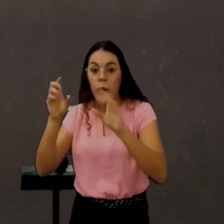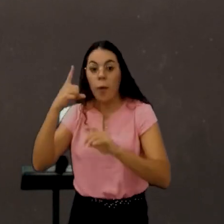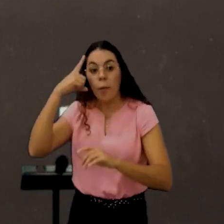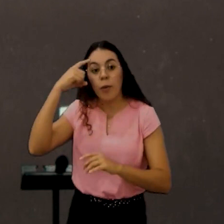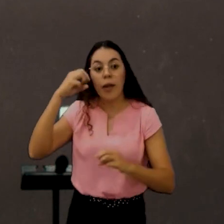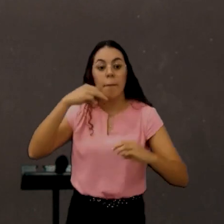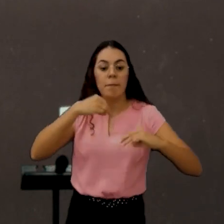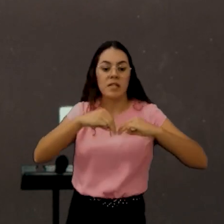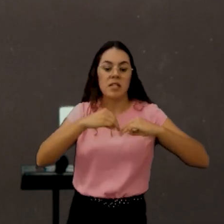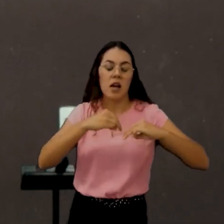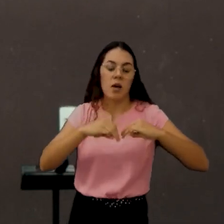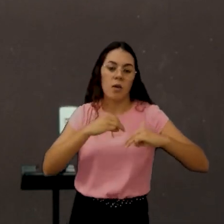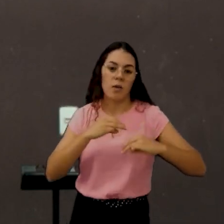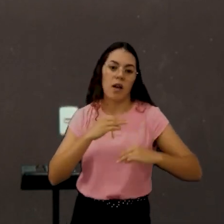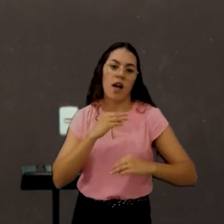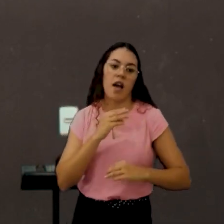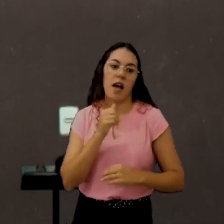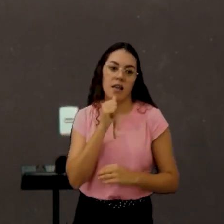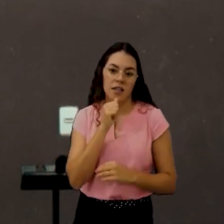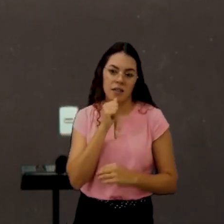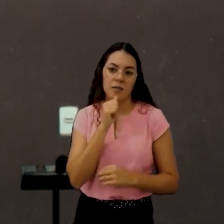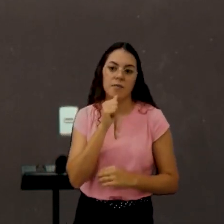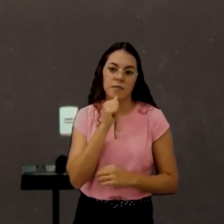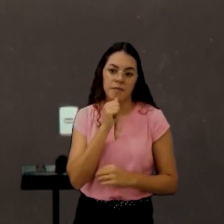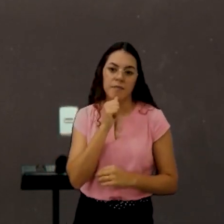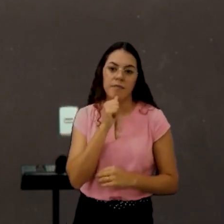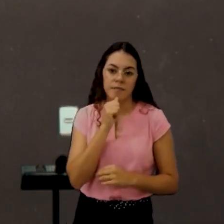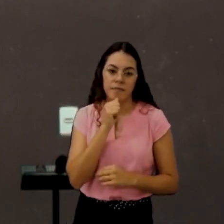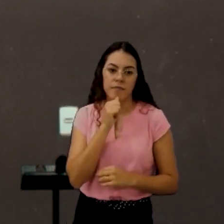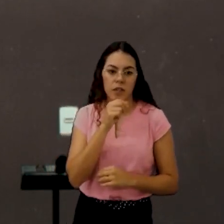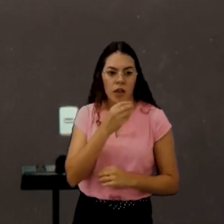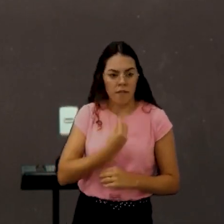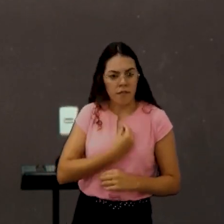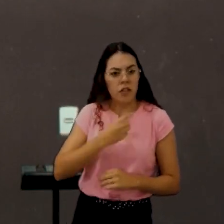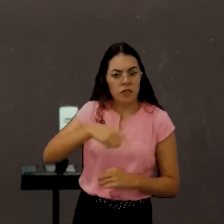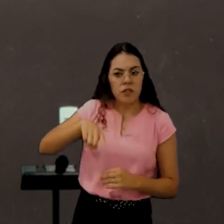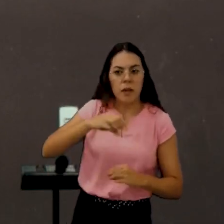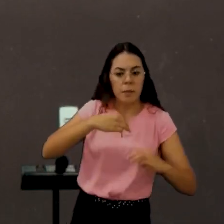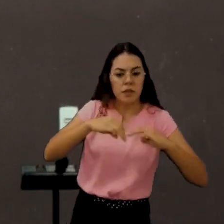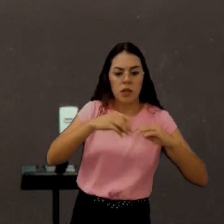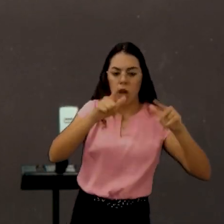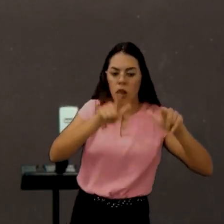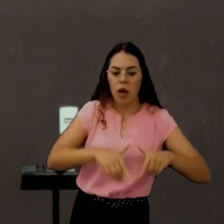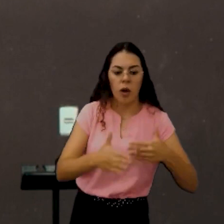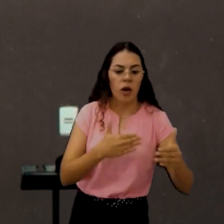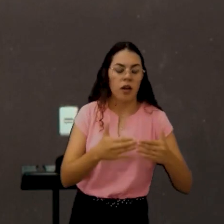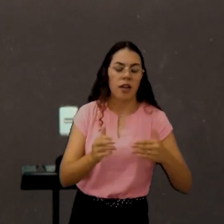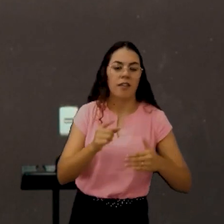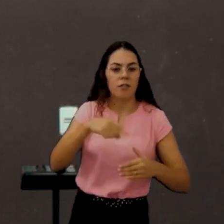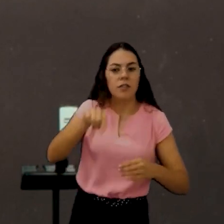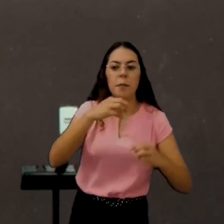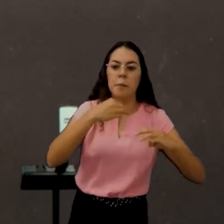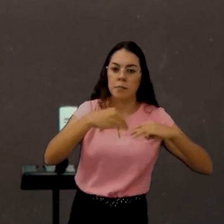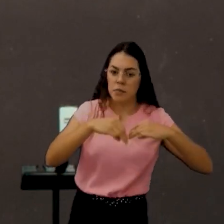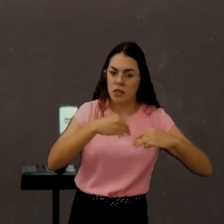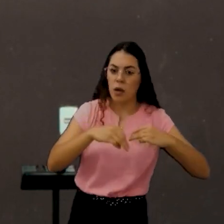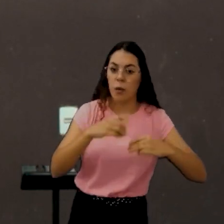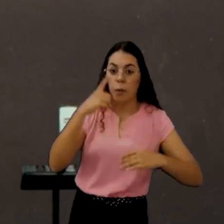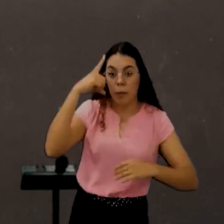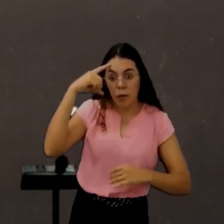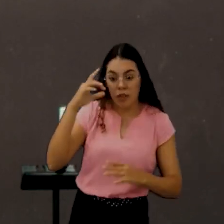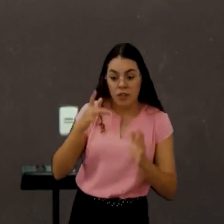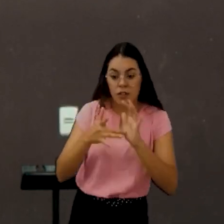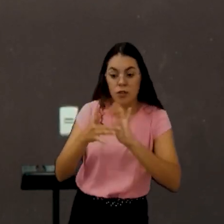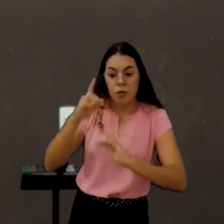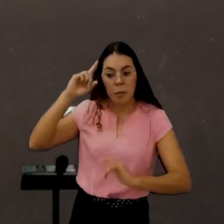ainda. A sua vida pertence a Deus e está em missão. Onde você estiver, você está em missão. Porque Cristo te enviou